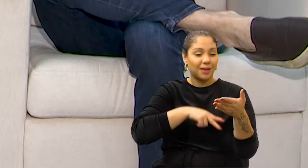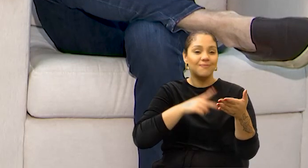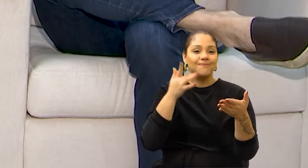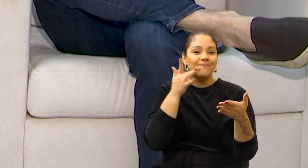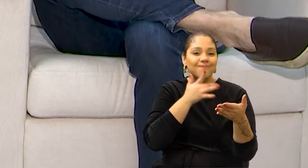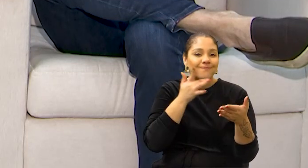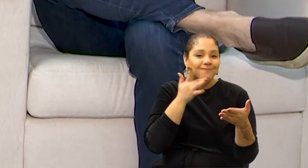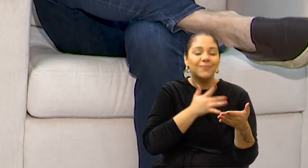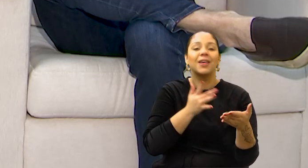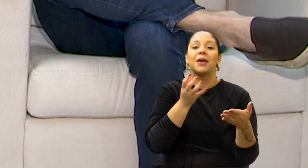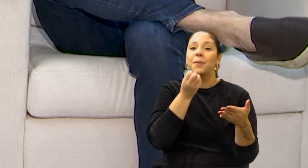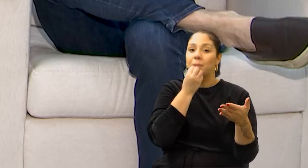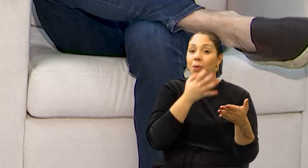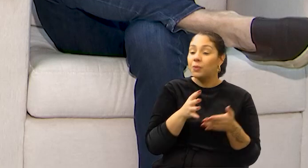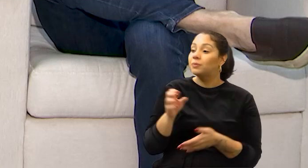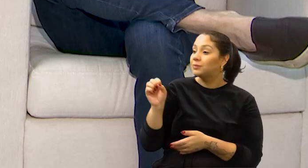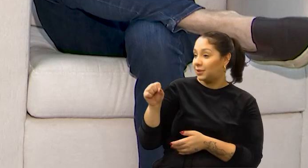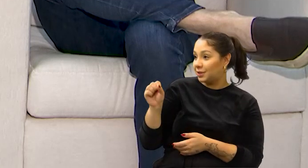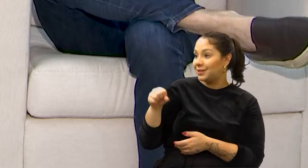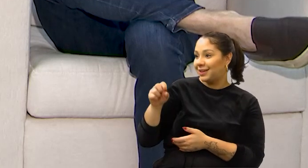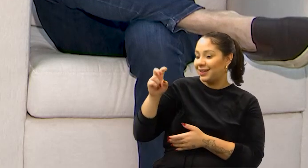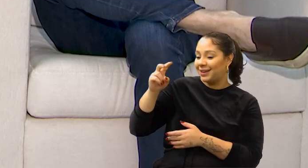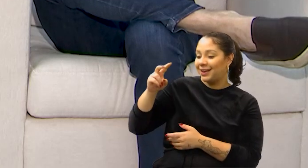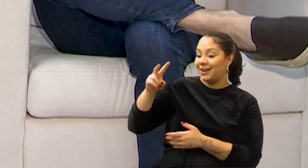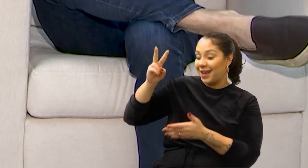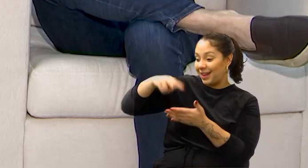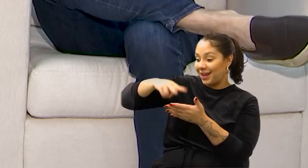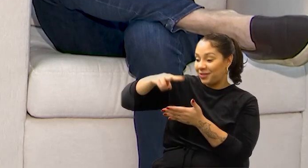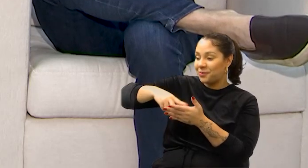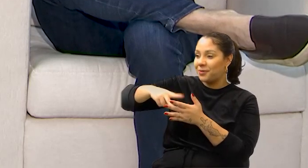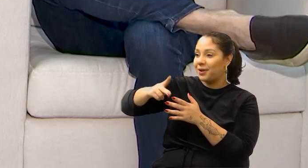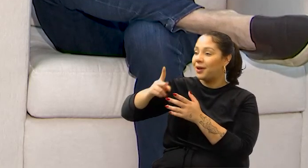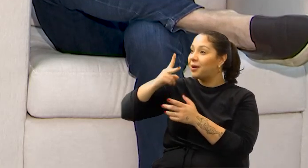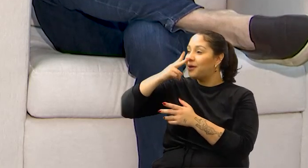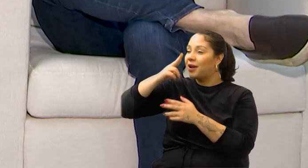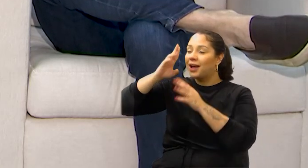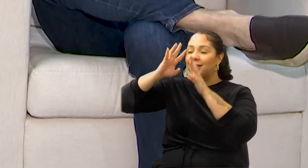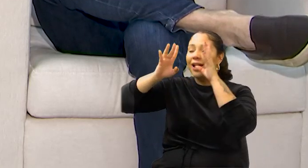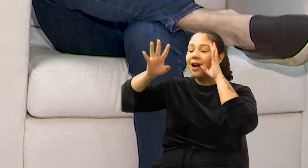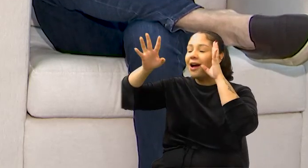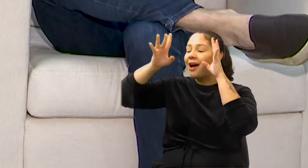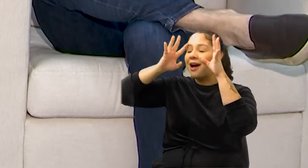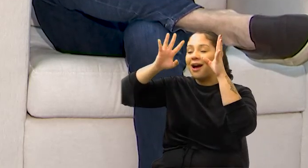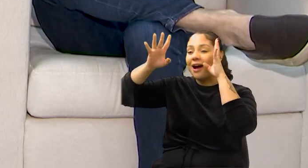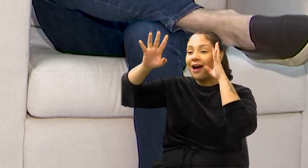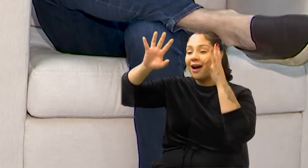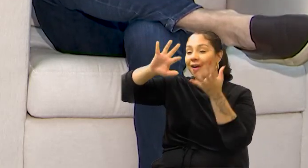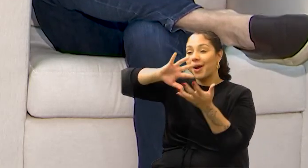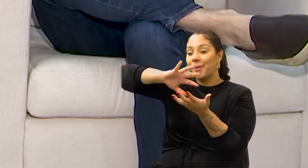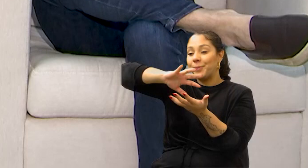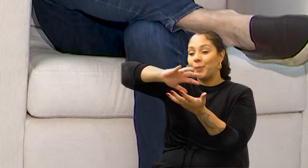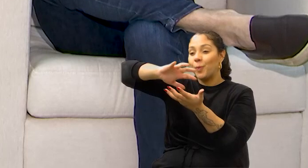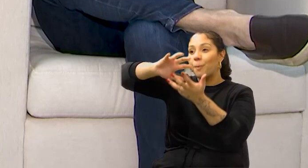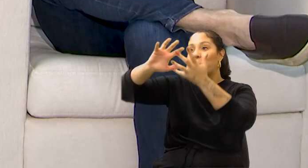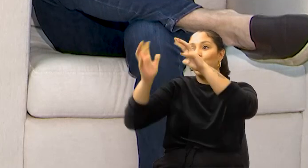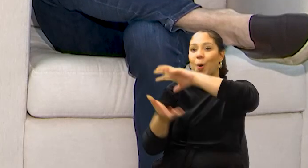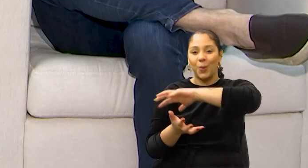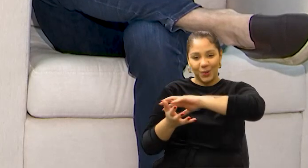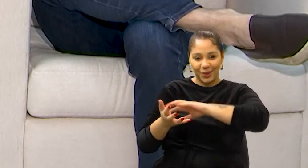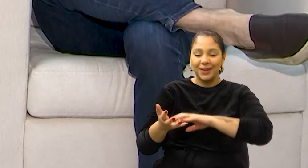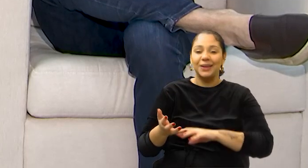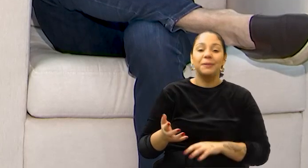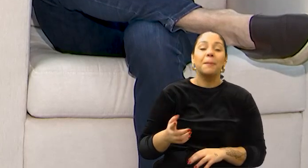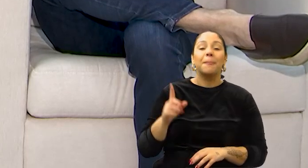tem coisa melhor na vida do que ler né Professor a literatura nos transplanta né Desse Lugar daqui para outro né mas eu sei que esse é o grande